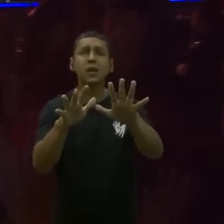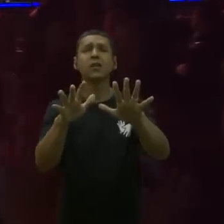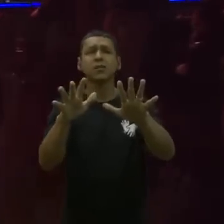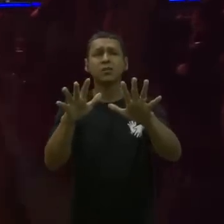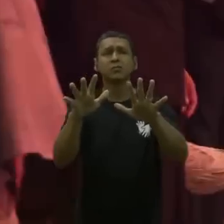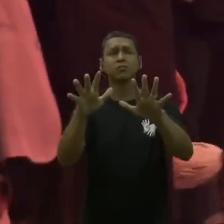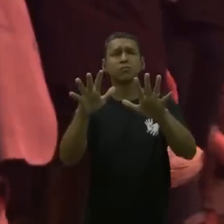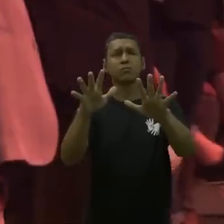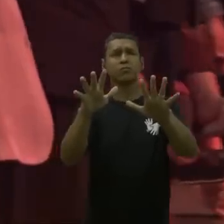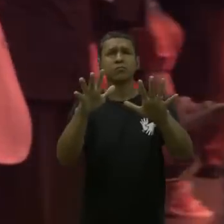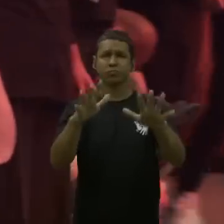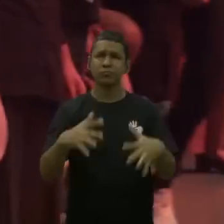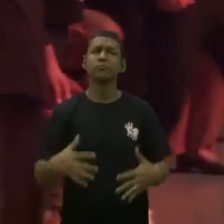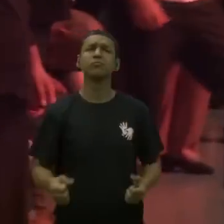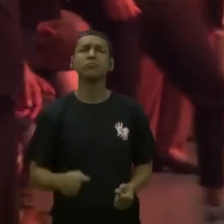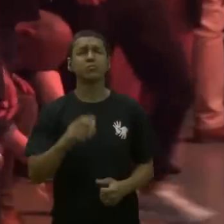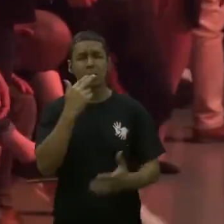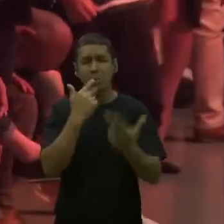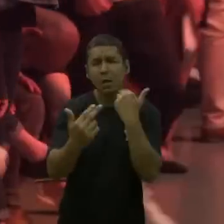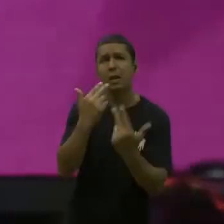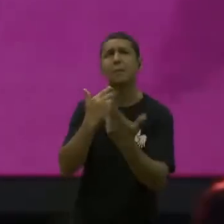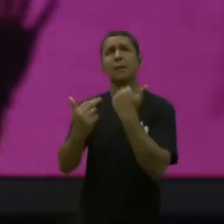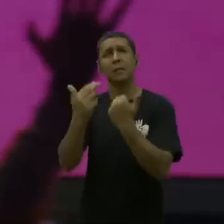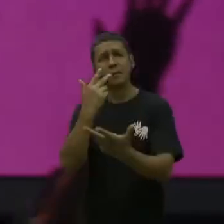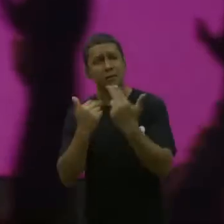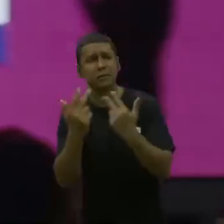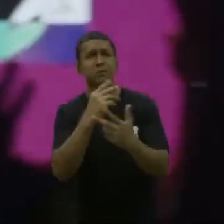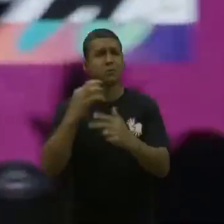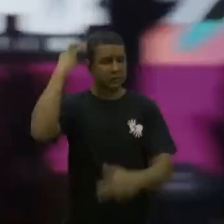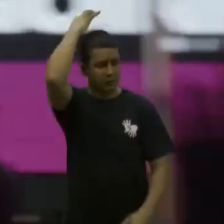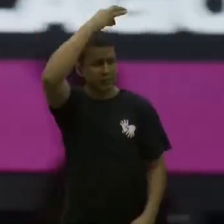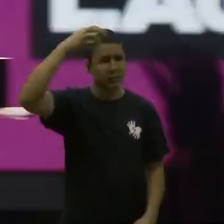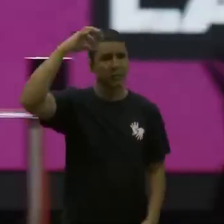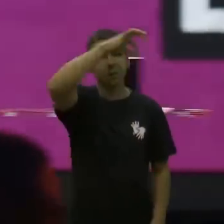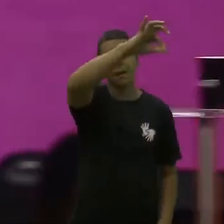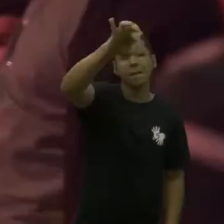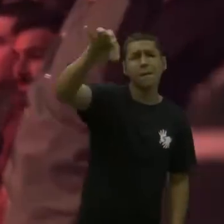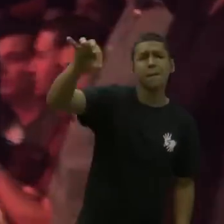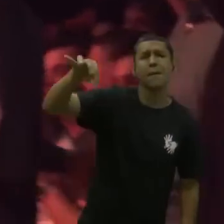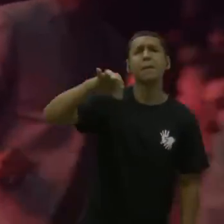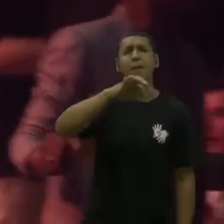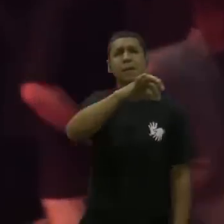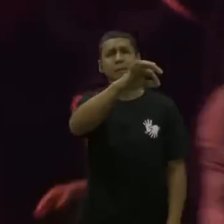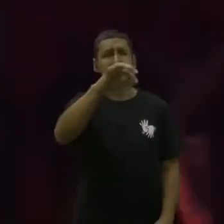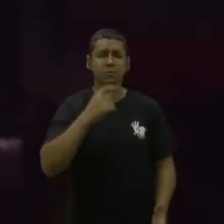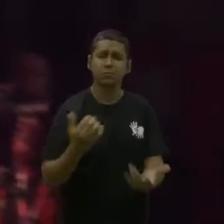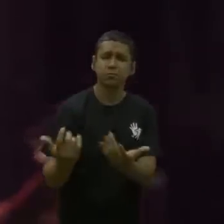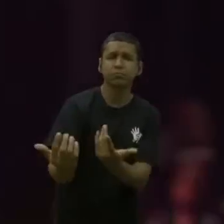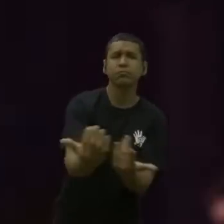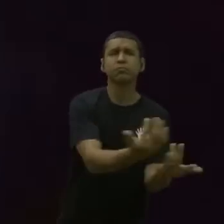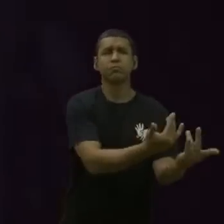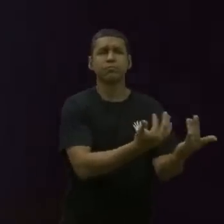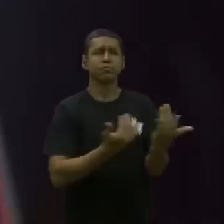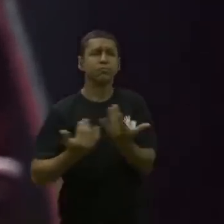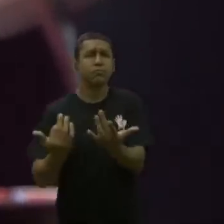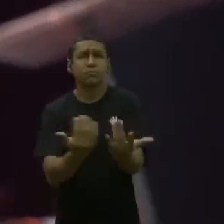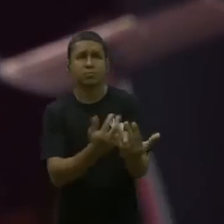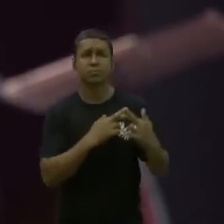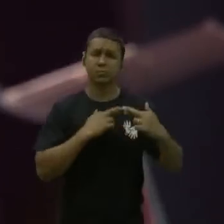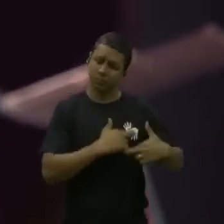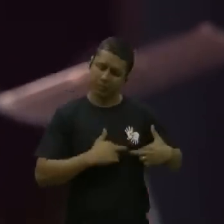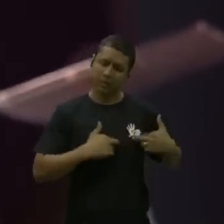com o Espírito Santo, fale em novas línguas. O Espírito está aqui para te renovar